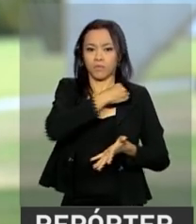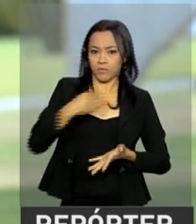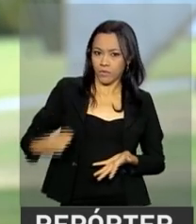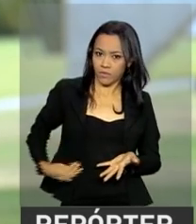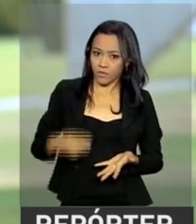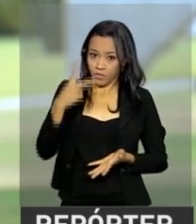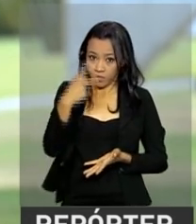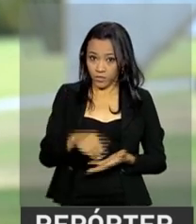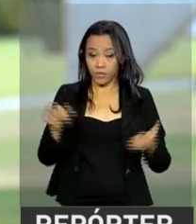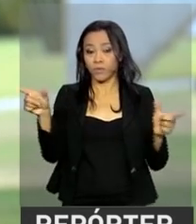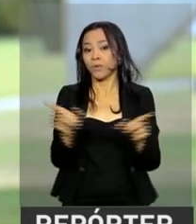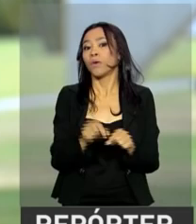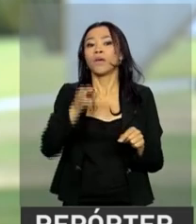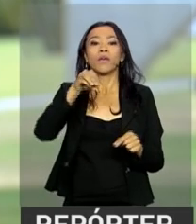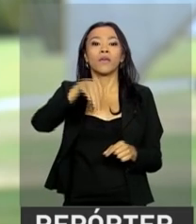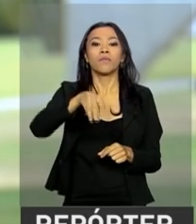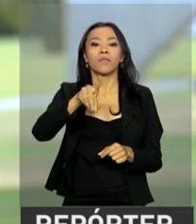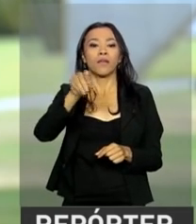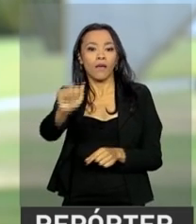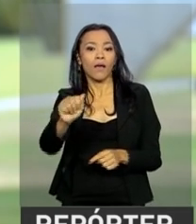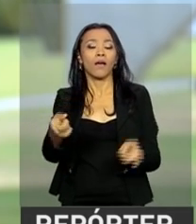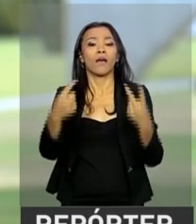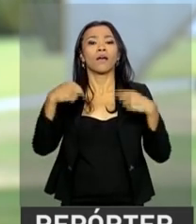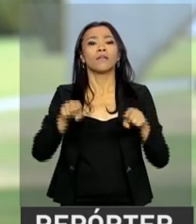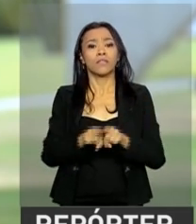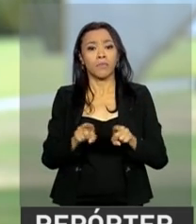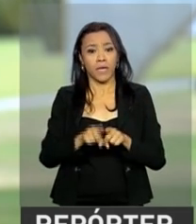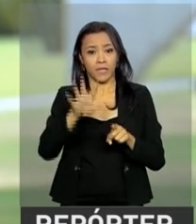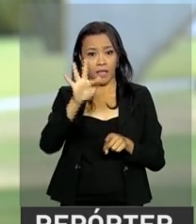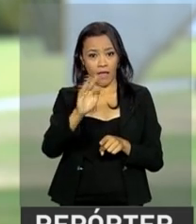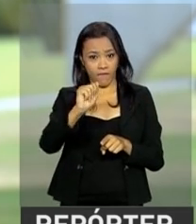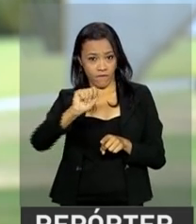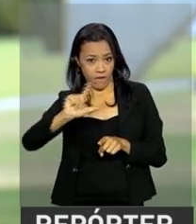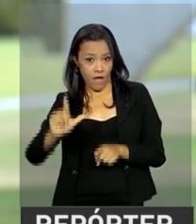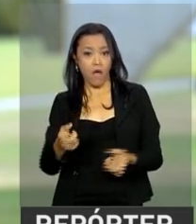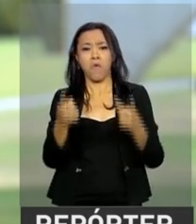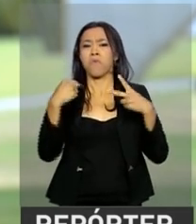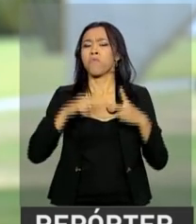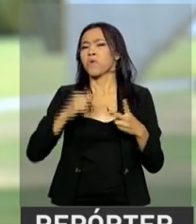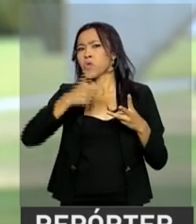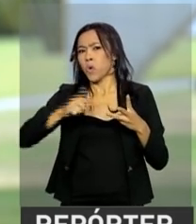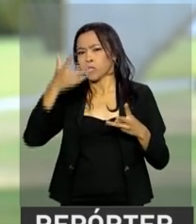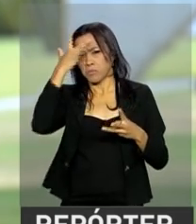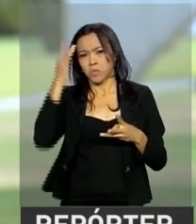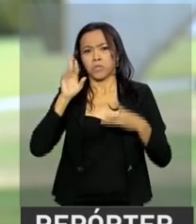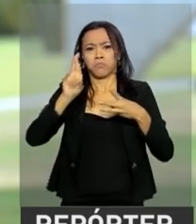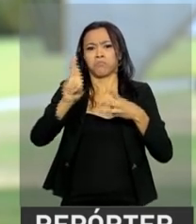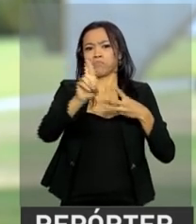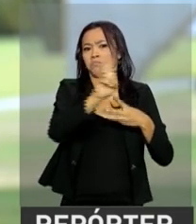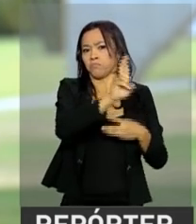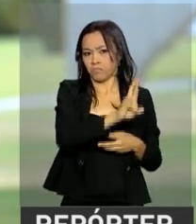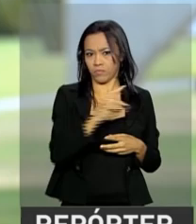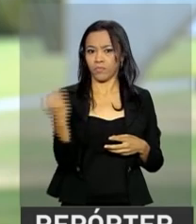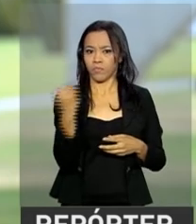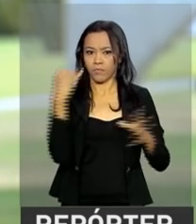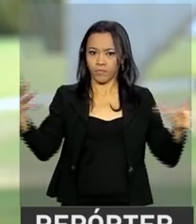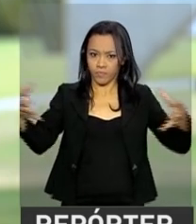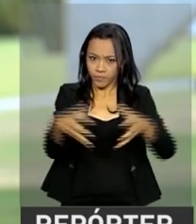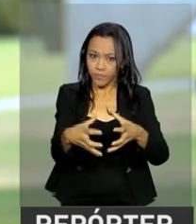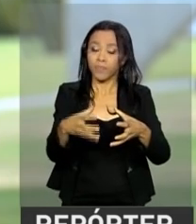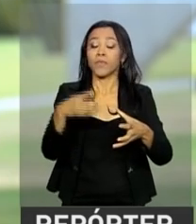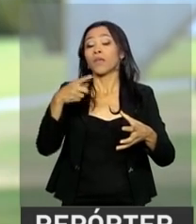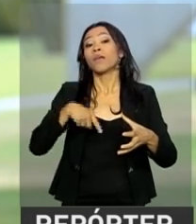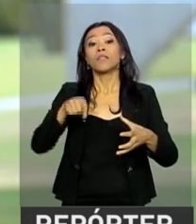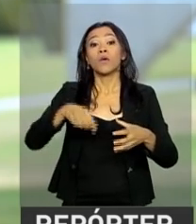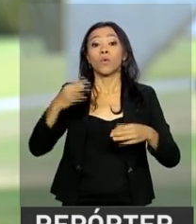e Agrário, Osmar Terra, do representante da FAO no Brasil, Alain Bojanic, e outras autoridades. Segundo o Ministério, o governo coordena